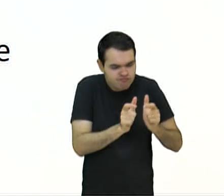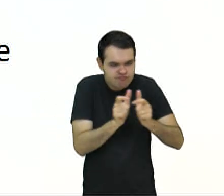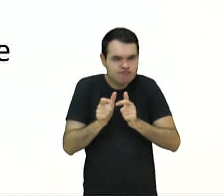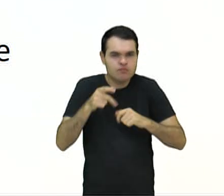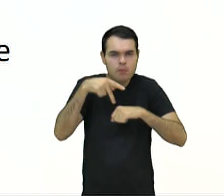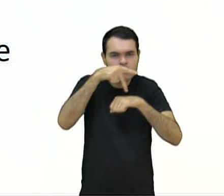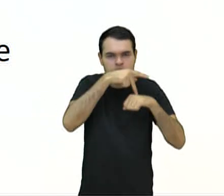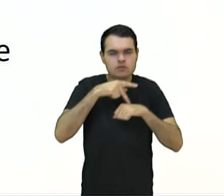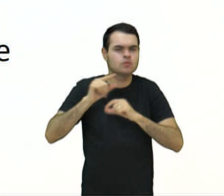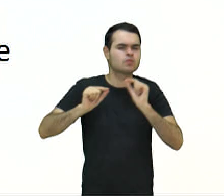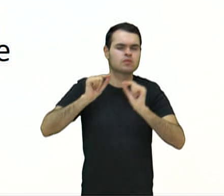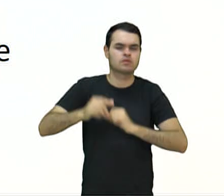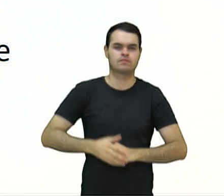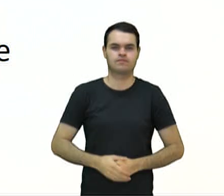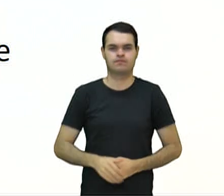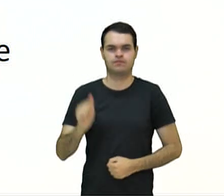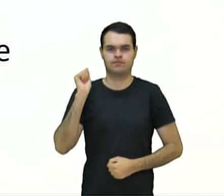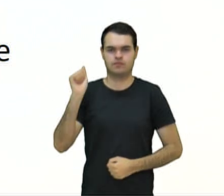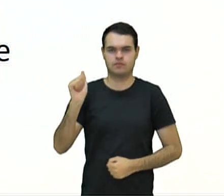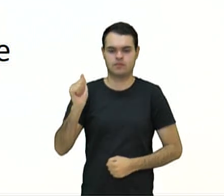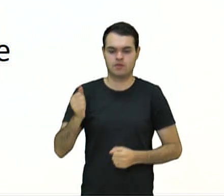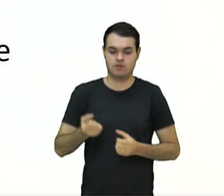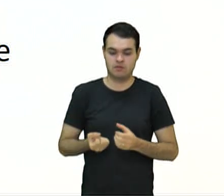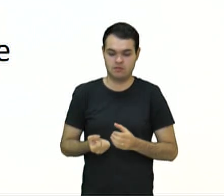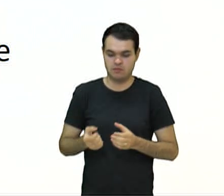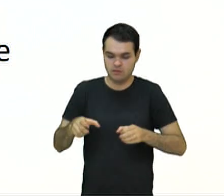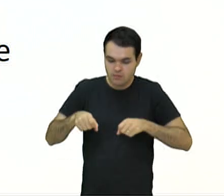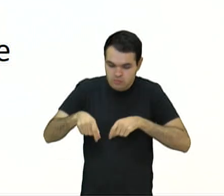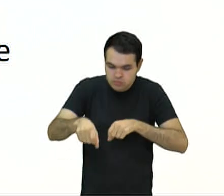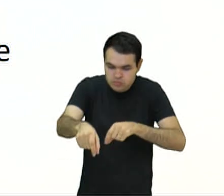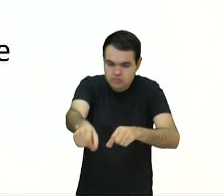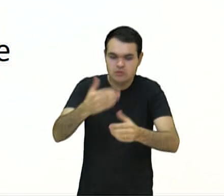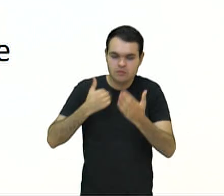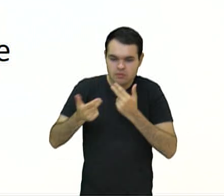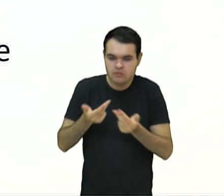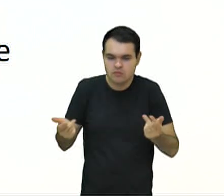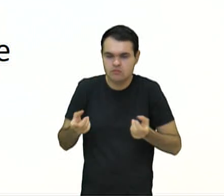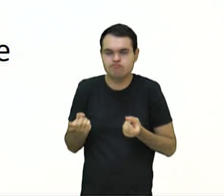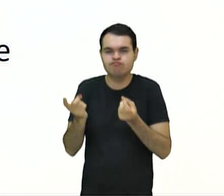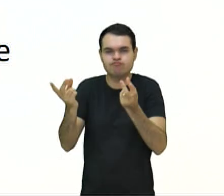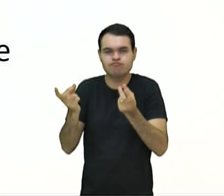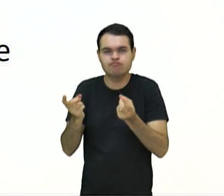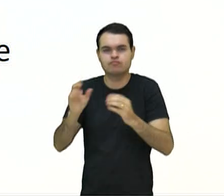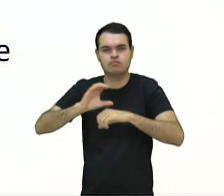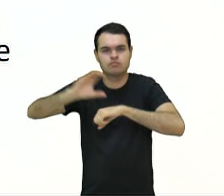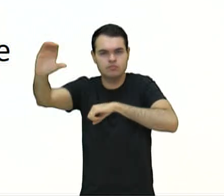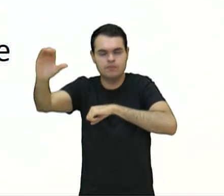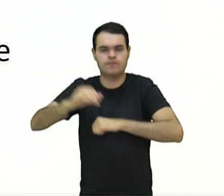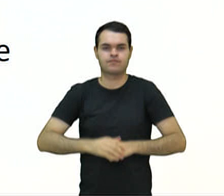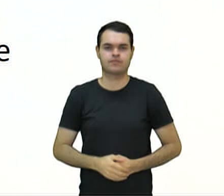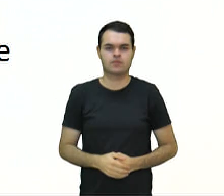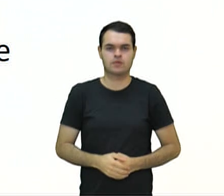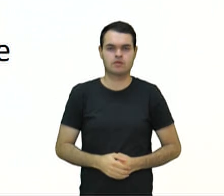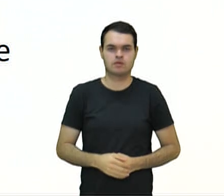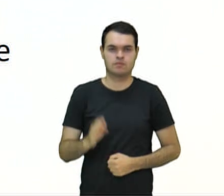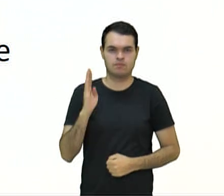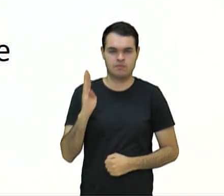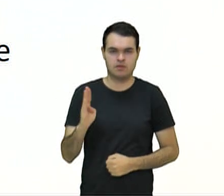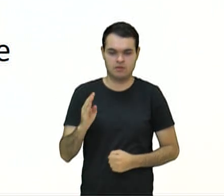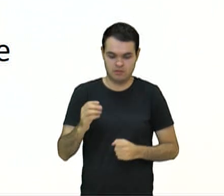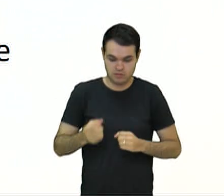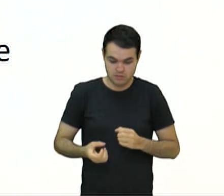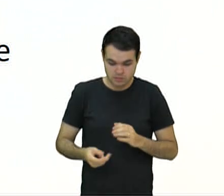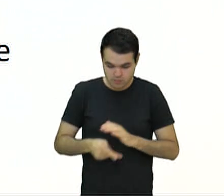Oceania? Letra A, produção de alimentos para exportação, ou agrobusiness. Letra B, produção de alimentos para